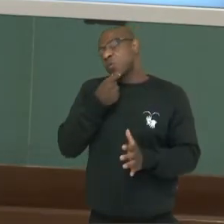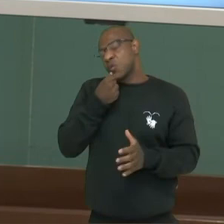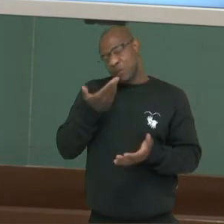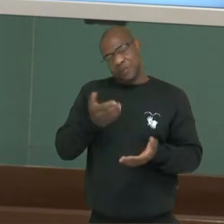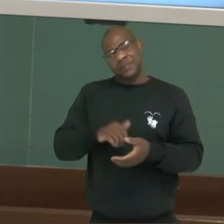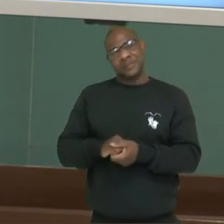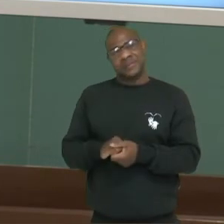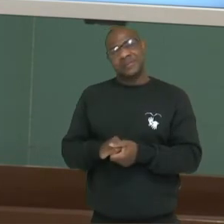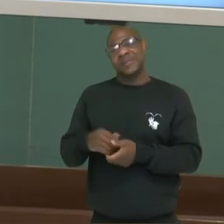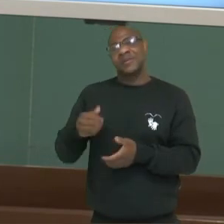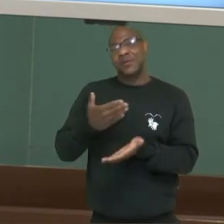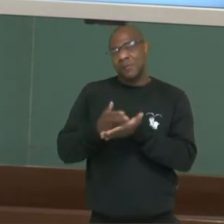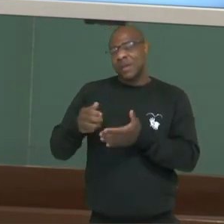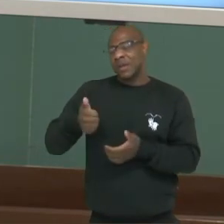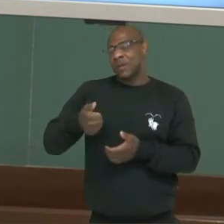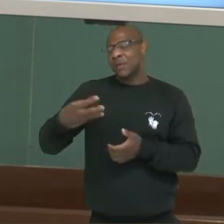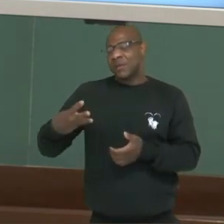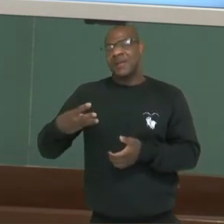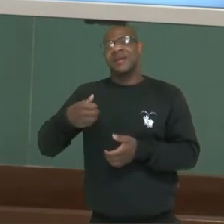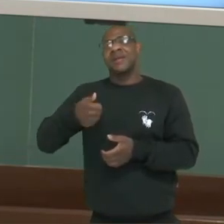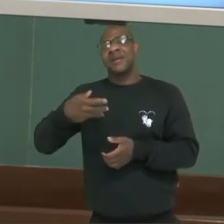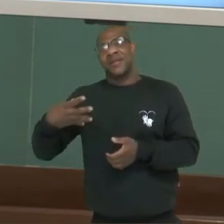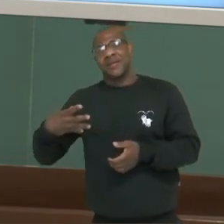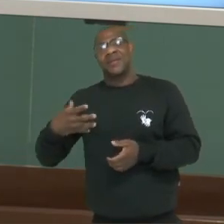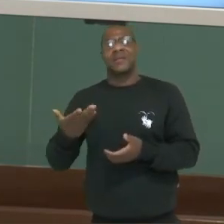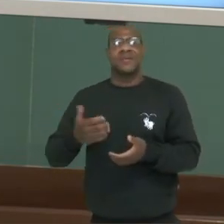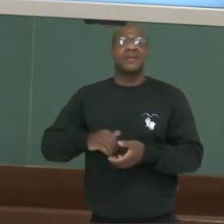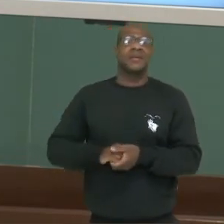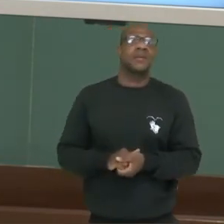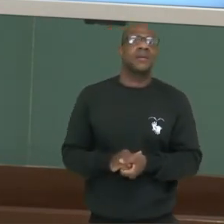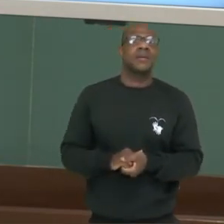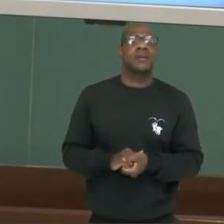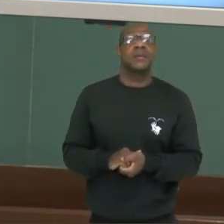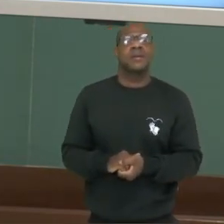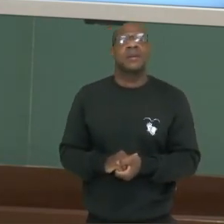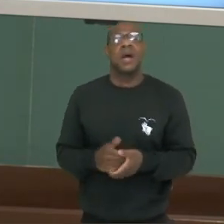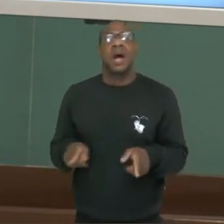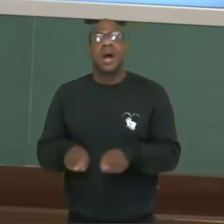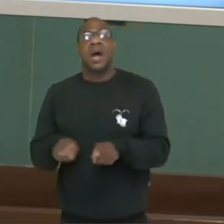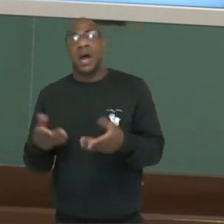secundários masculinos. Agora vamos lá para o hormônio feminino.